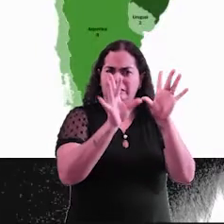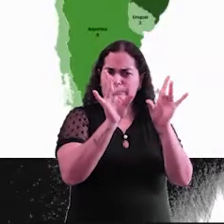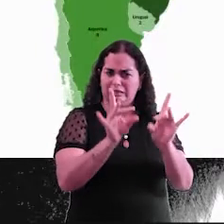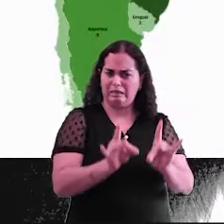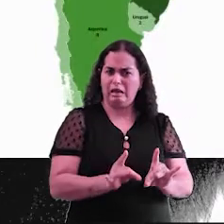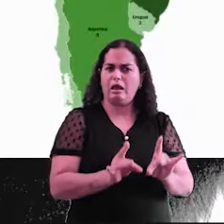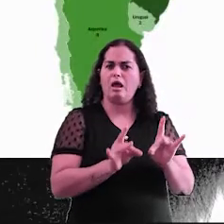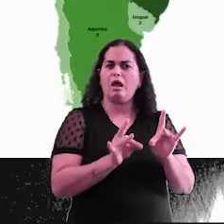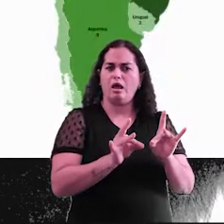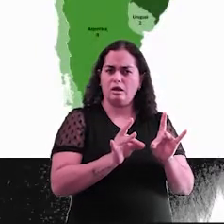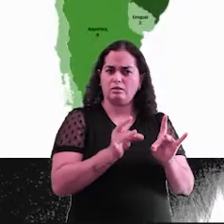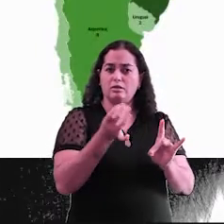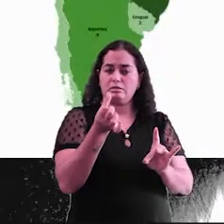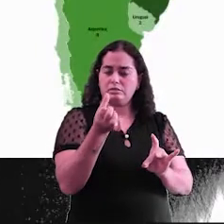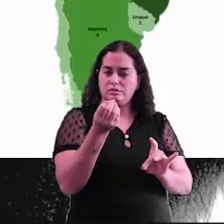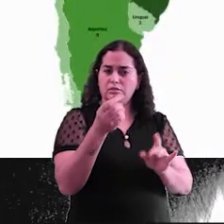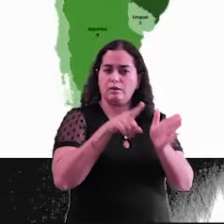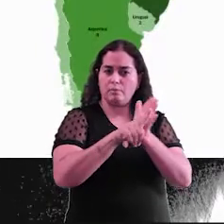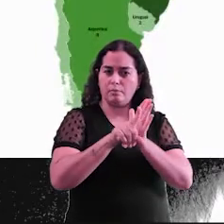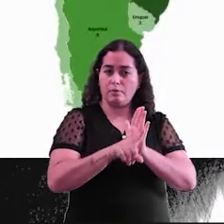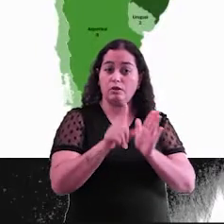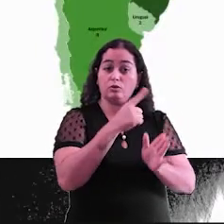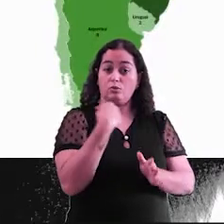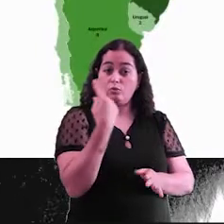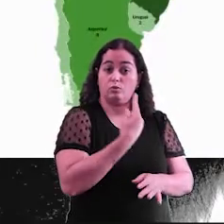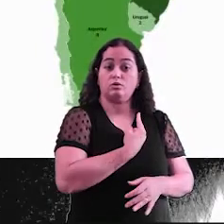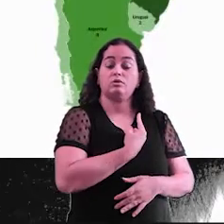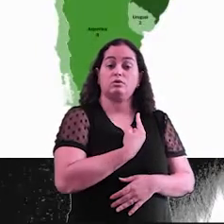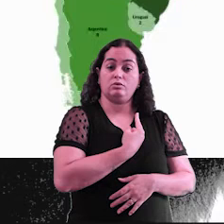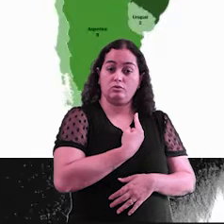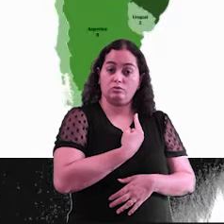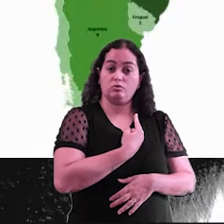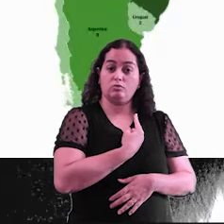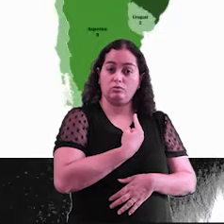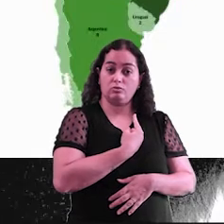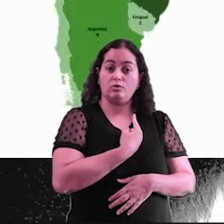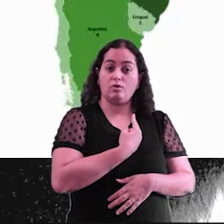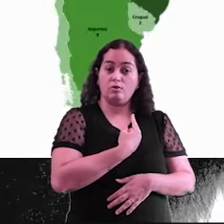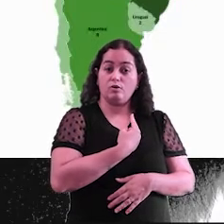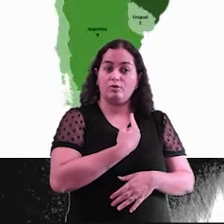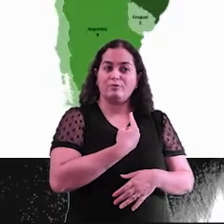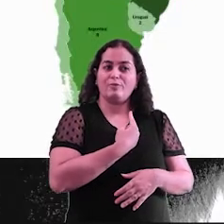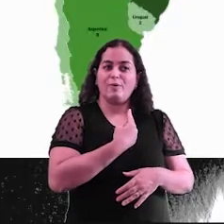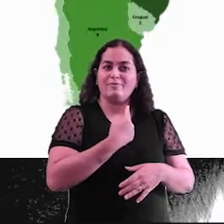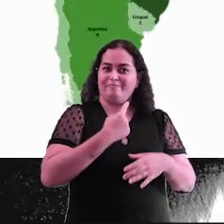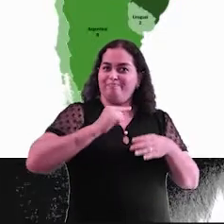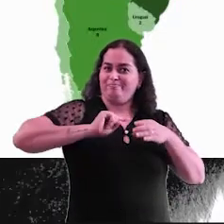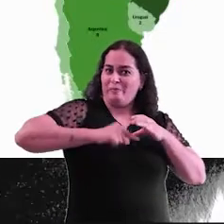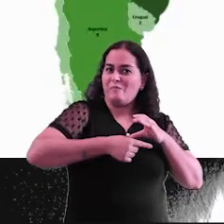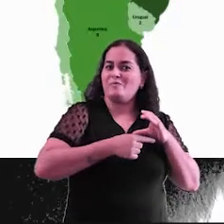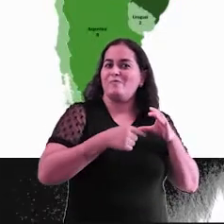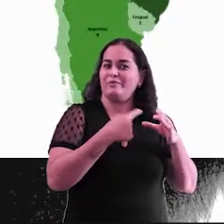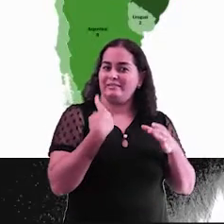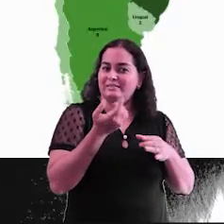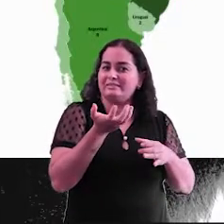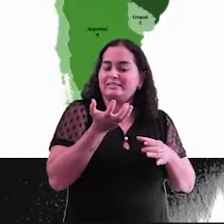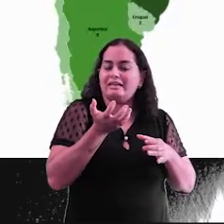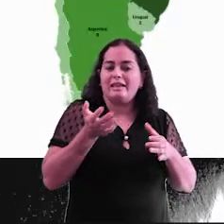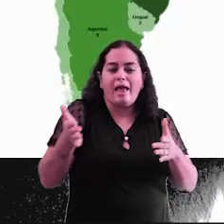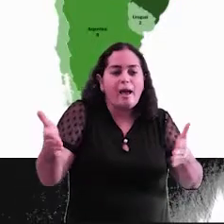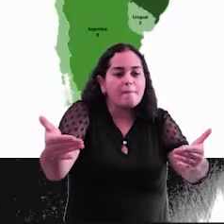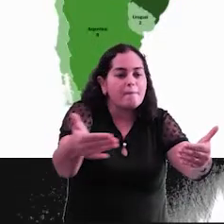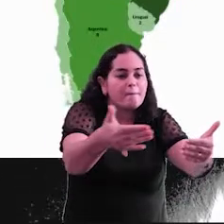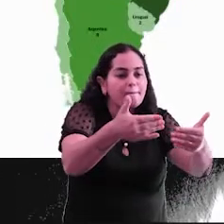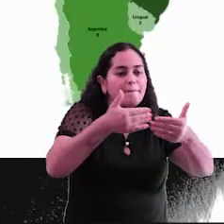foi bem ambicioso, assim, tentando abarcar um número grande de tipos de acessibilidade, de estratégias que